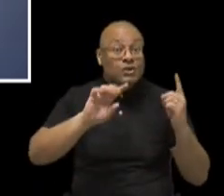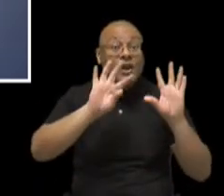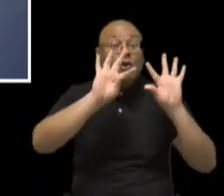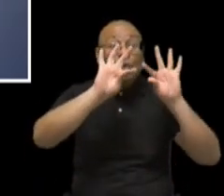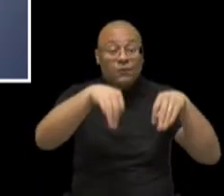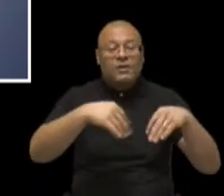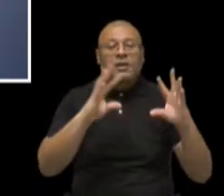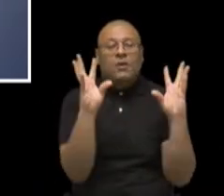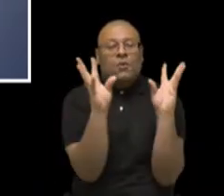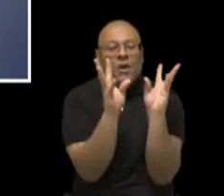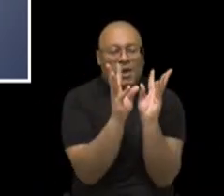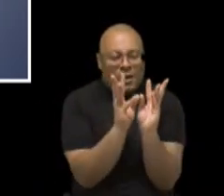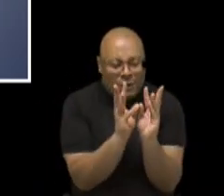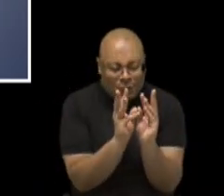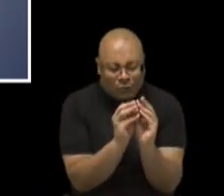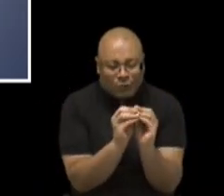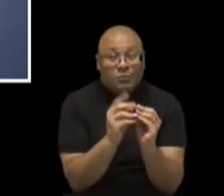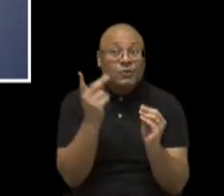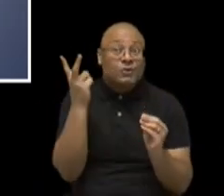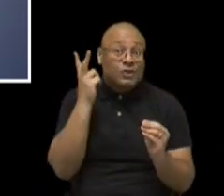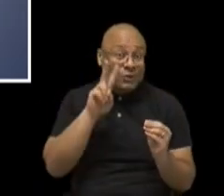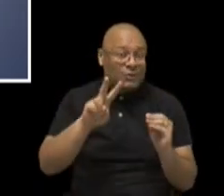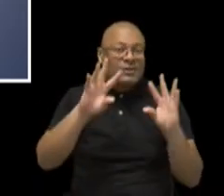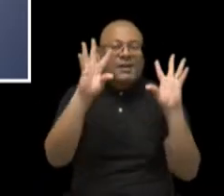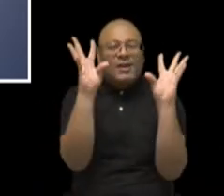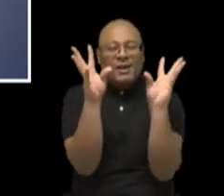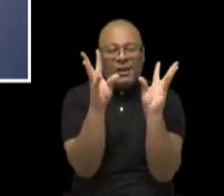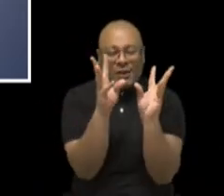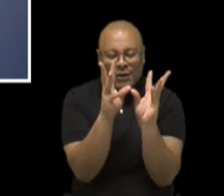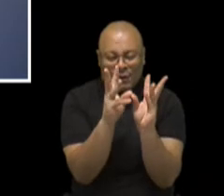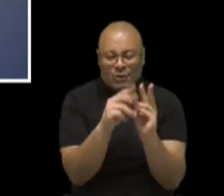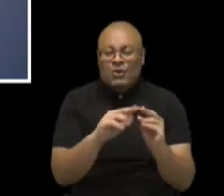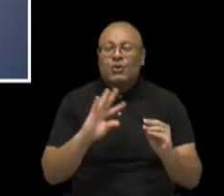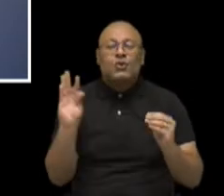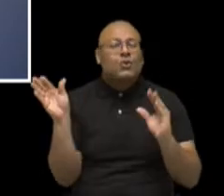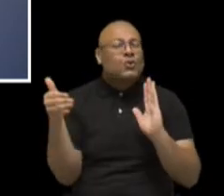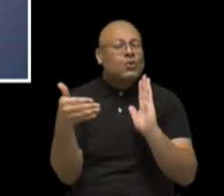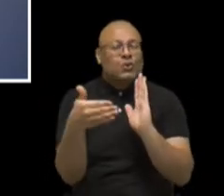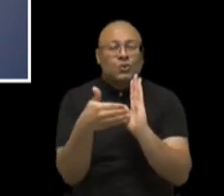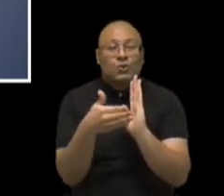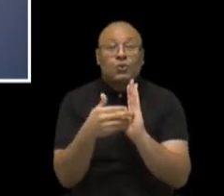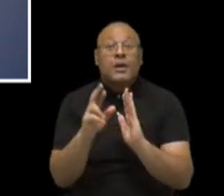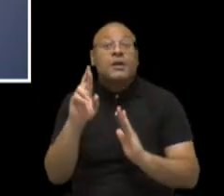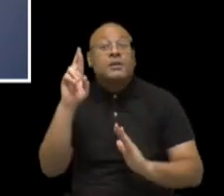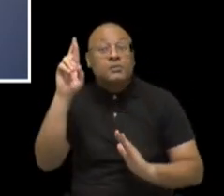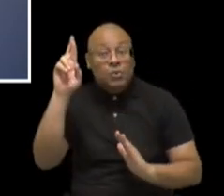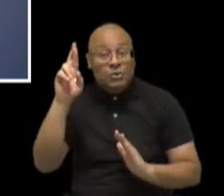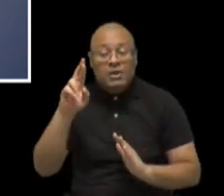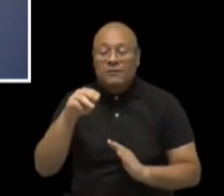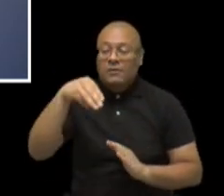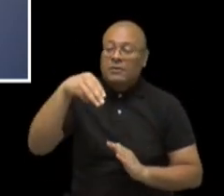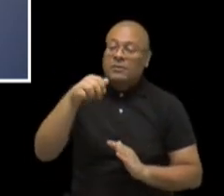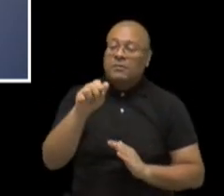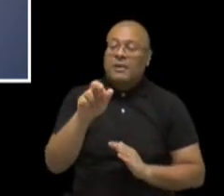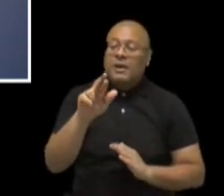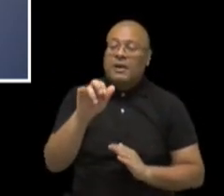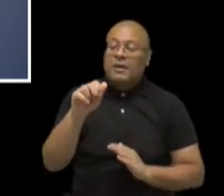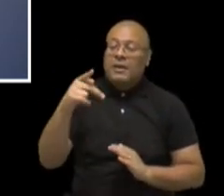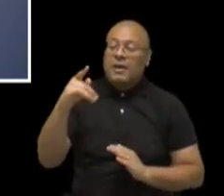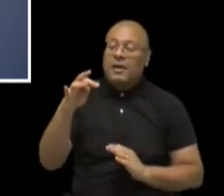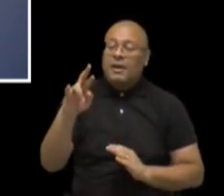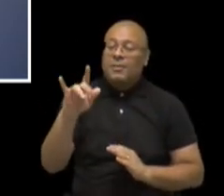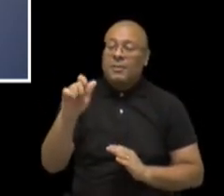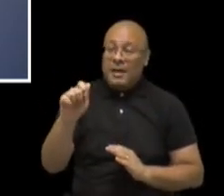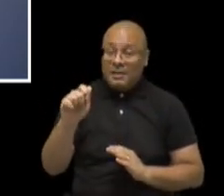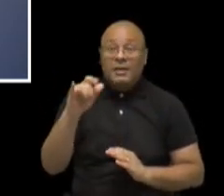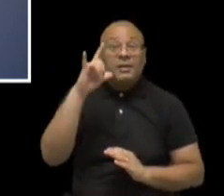tudo o que acontece por aqui, de todos os painéis, feito pela jornalista Maria Prata, lá nos perfis do Instagram Iguatemi